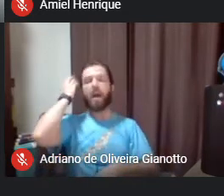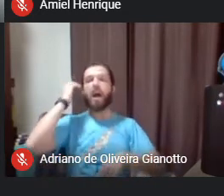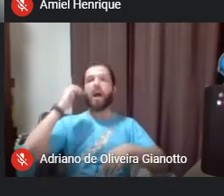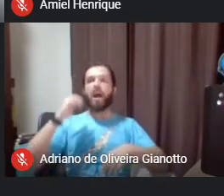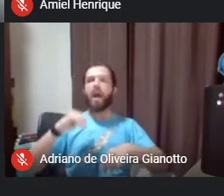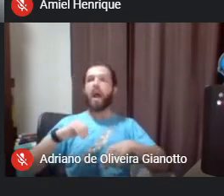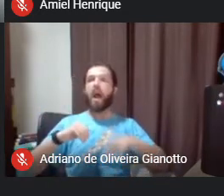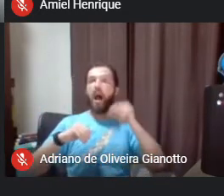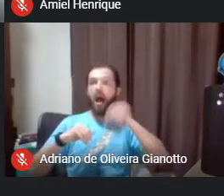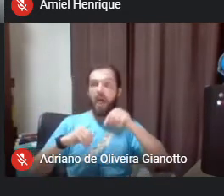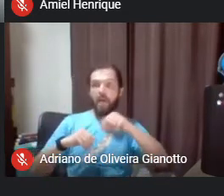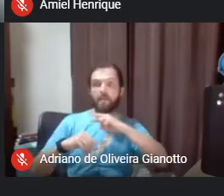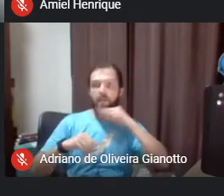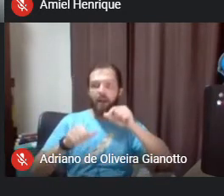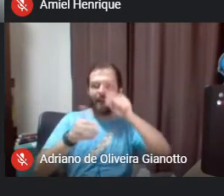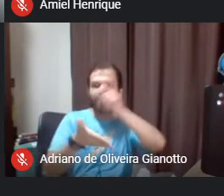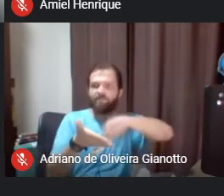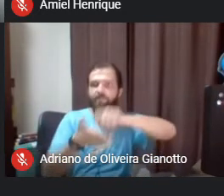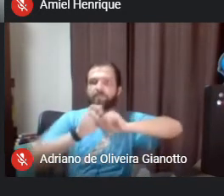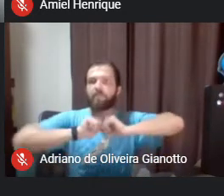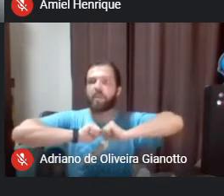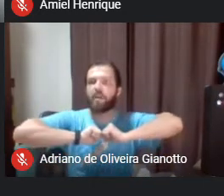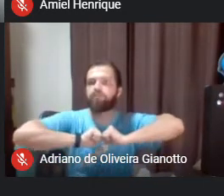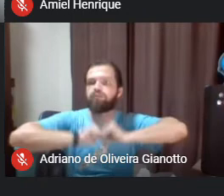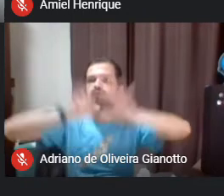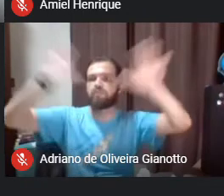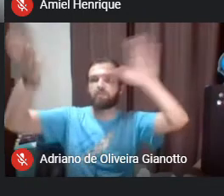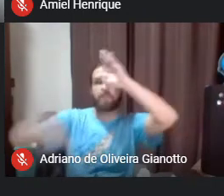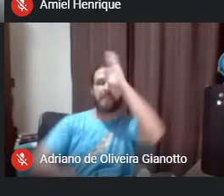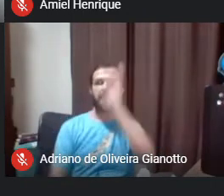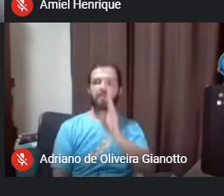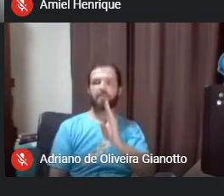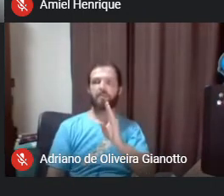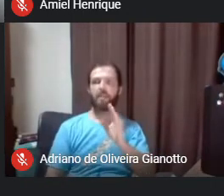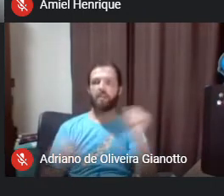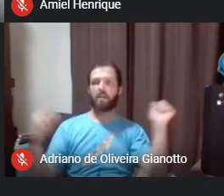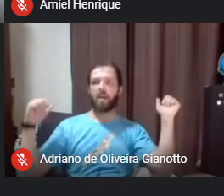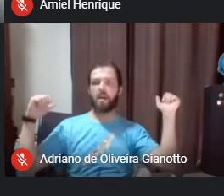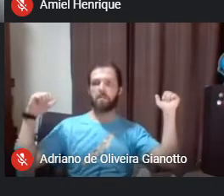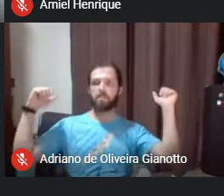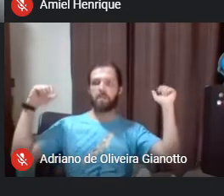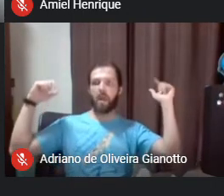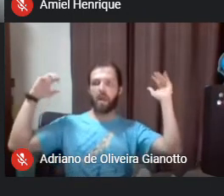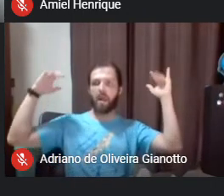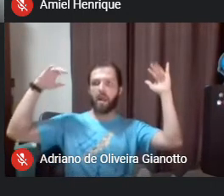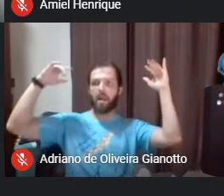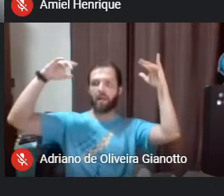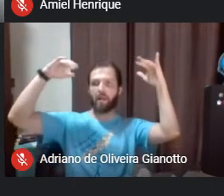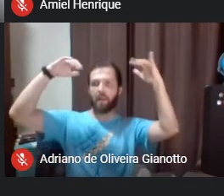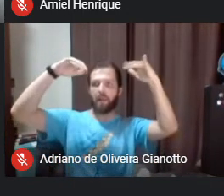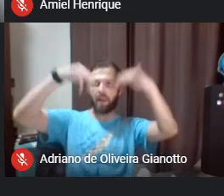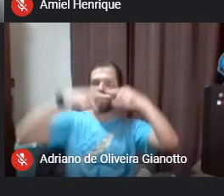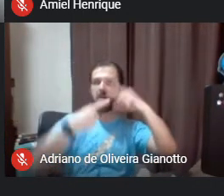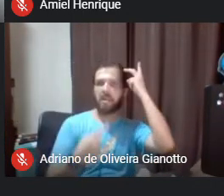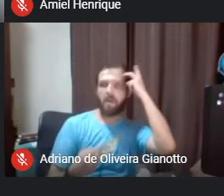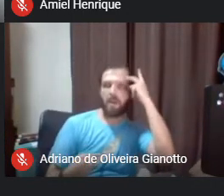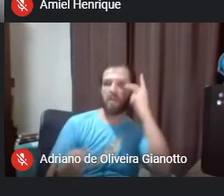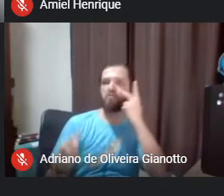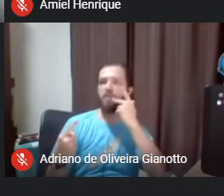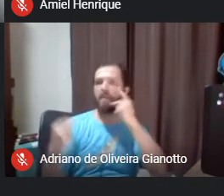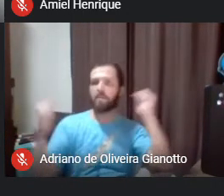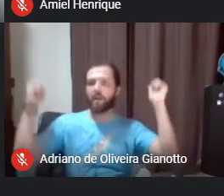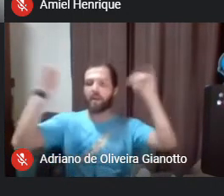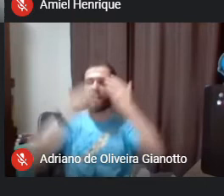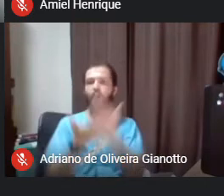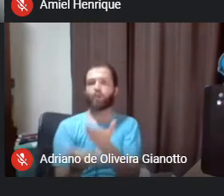regra. Hoje não, hoje está todo mundo igual. E disseminou aquilo para o Brasil. E veio pessoas